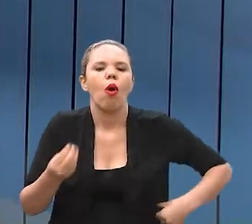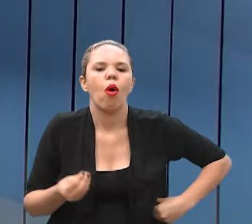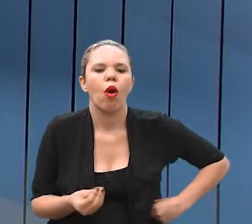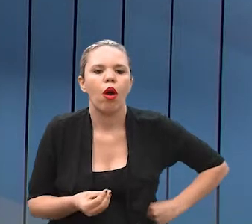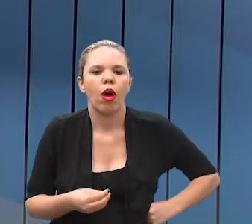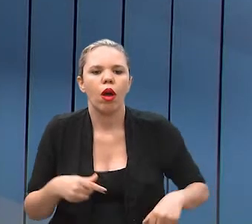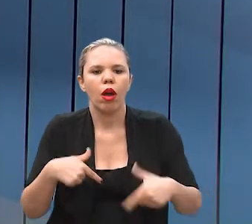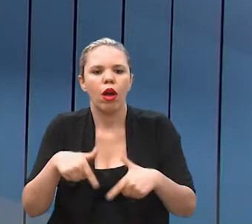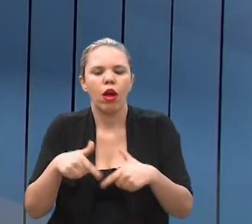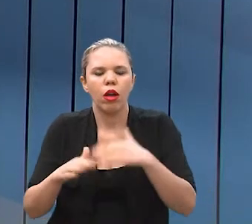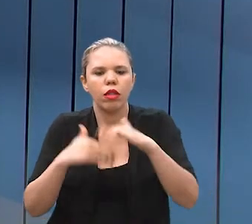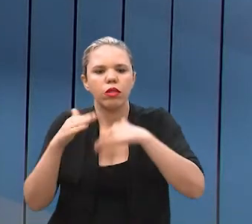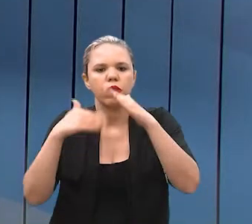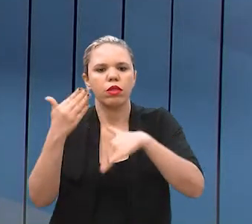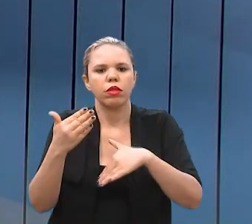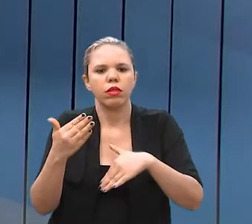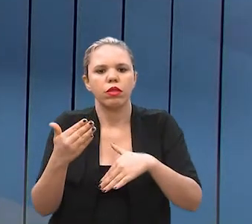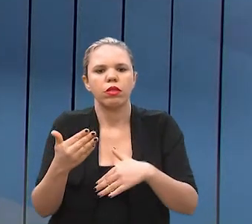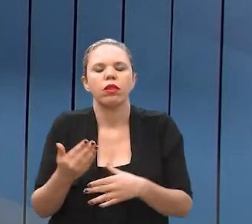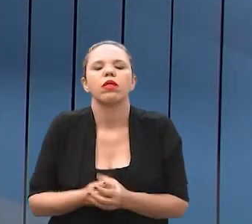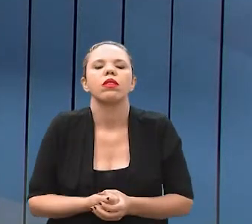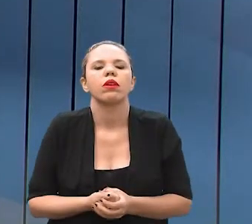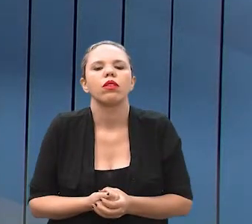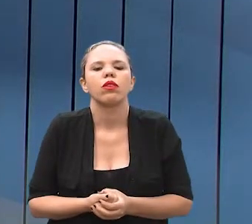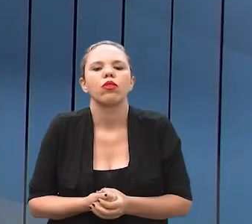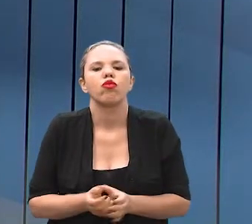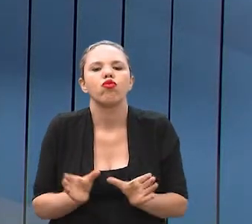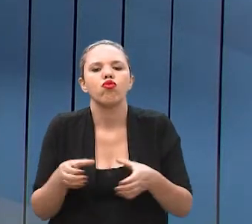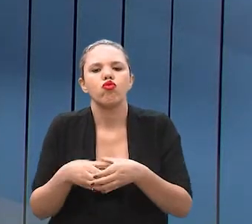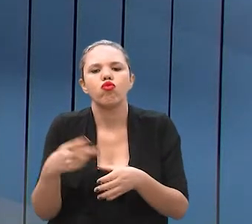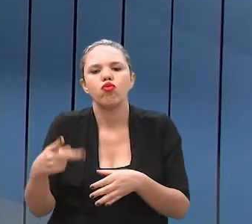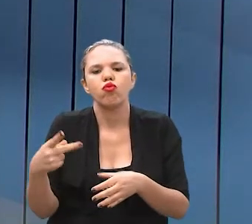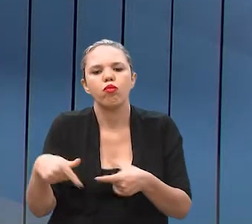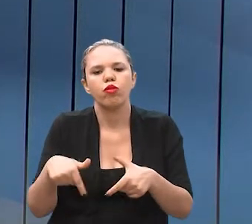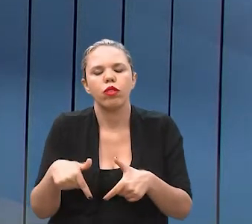sido o trabalho desenvolvido pela pasta? Que avaliação que o senhor faz?